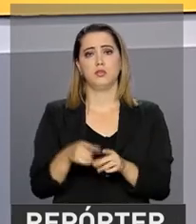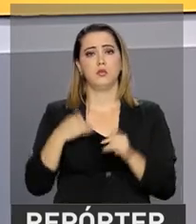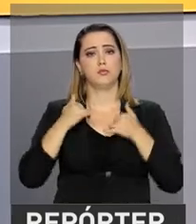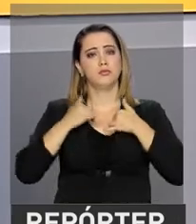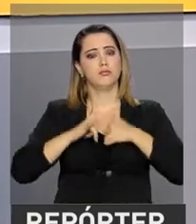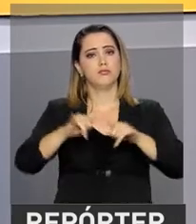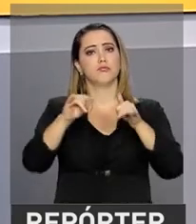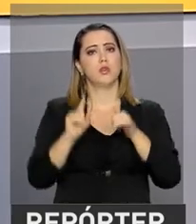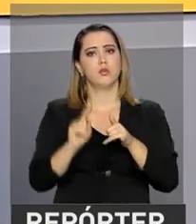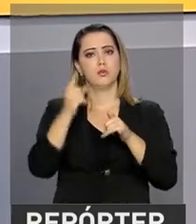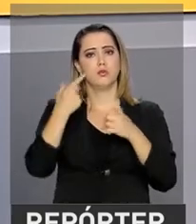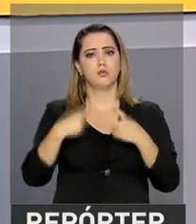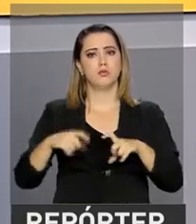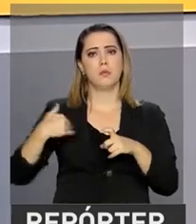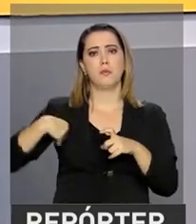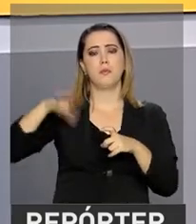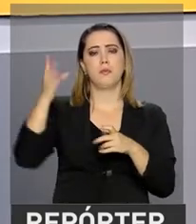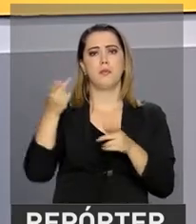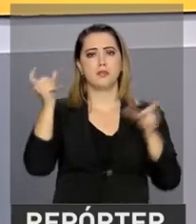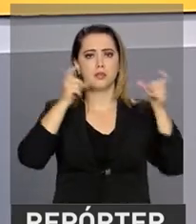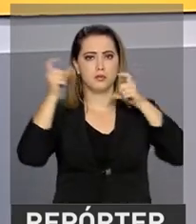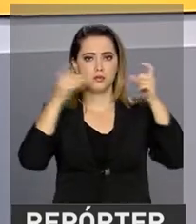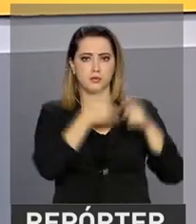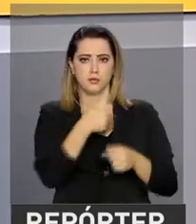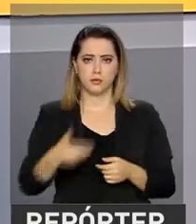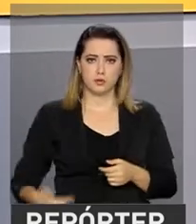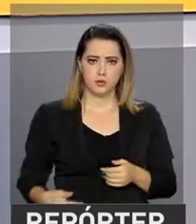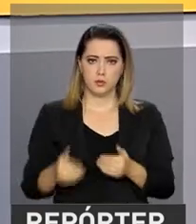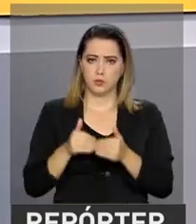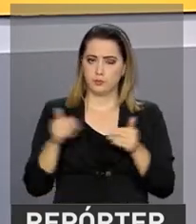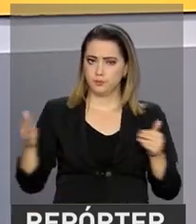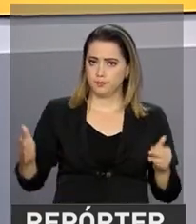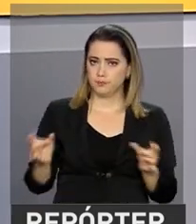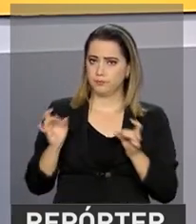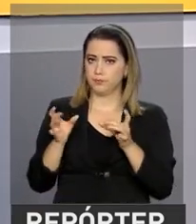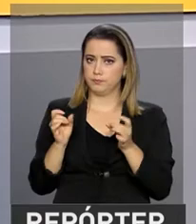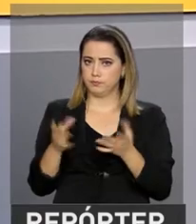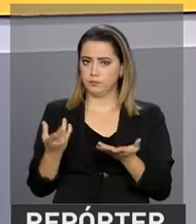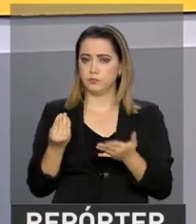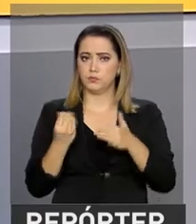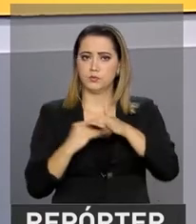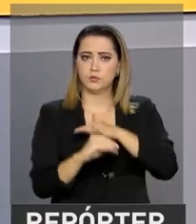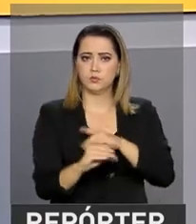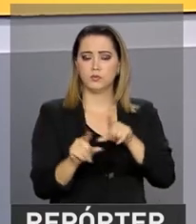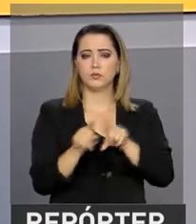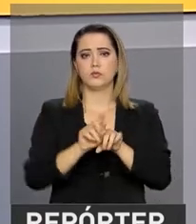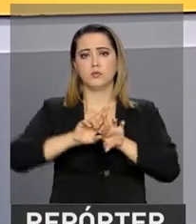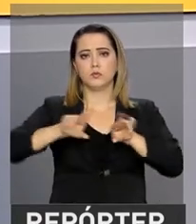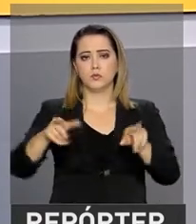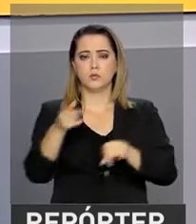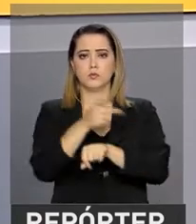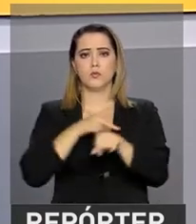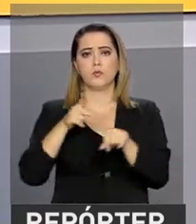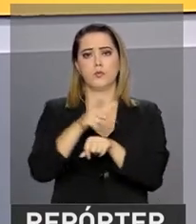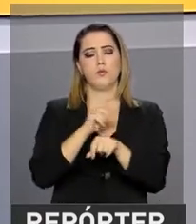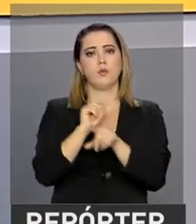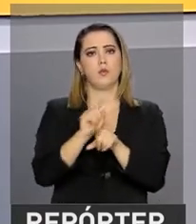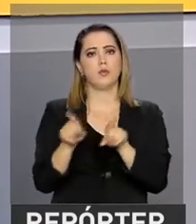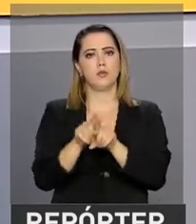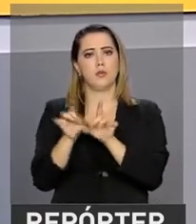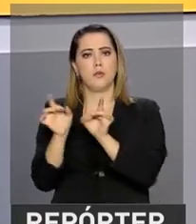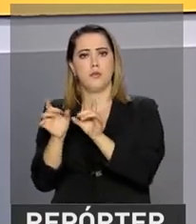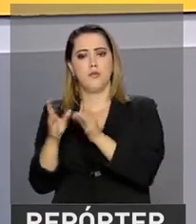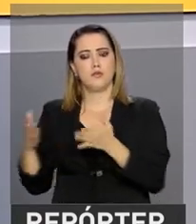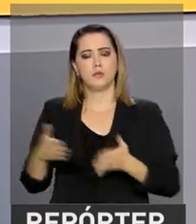energia como uma das áreas que vêm recebendo mais atenção do governo com a abertura de mercado para investimentos estrangeiros além das